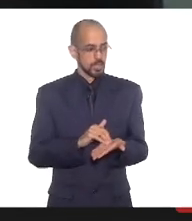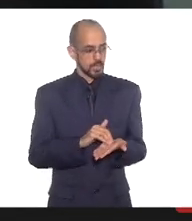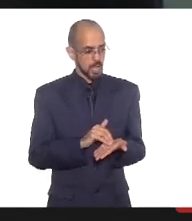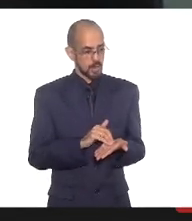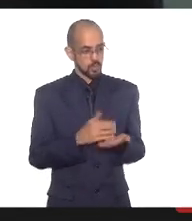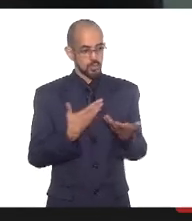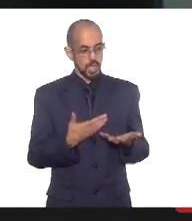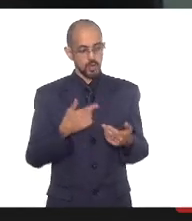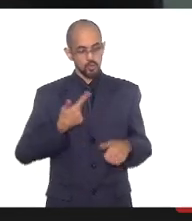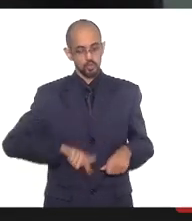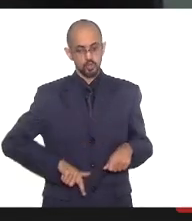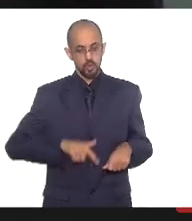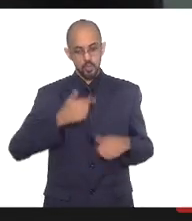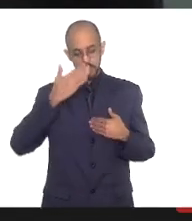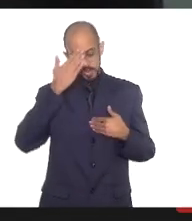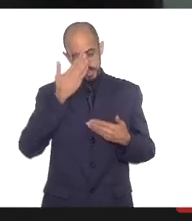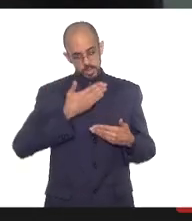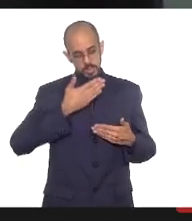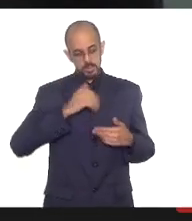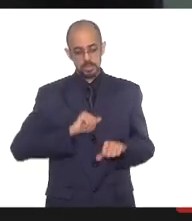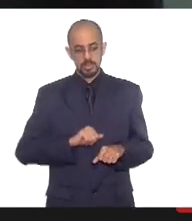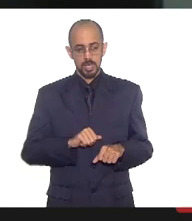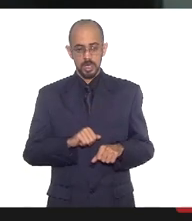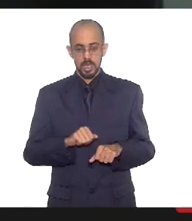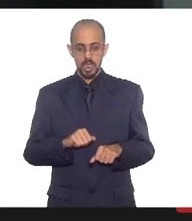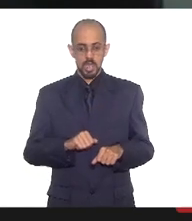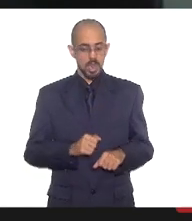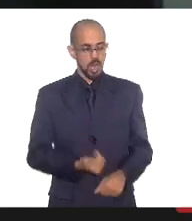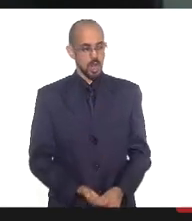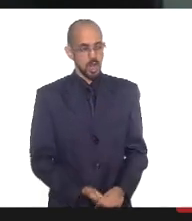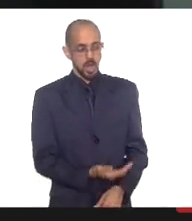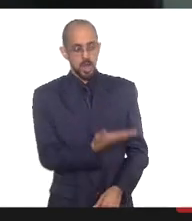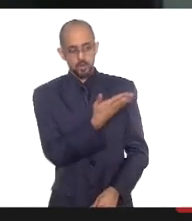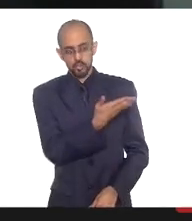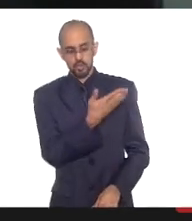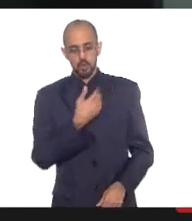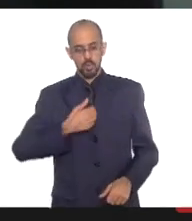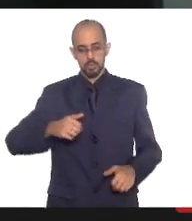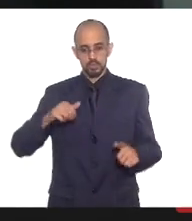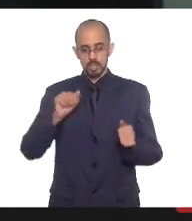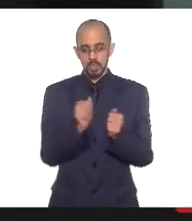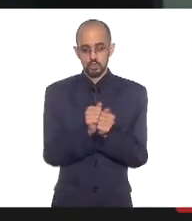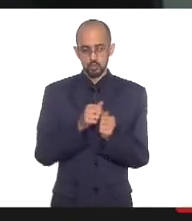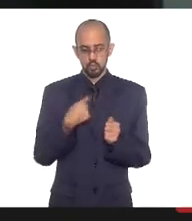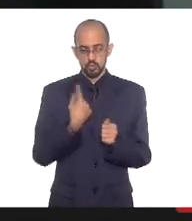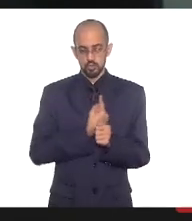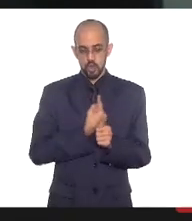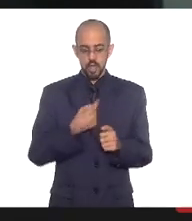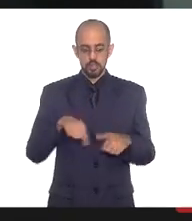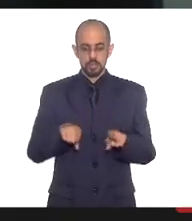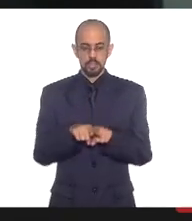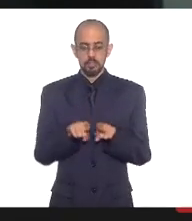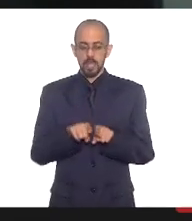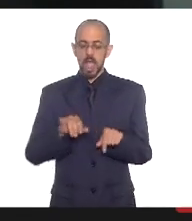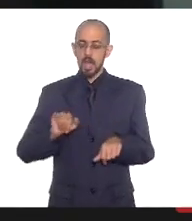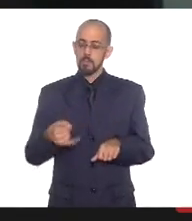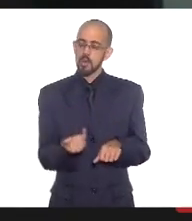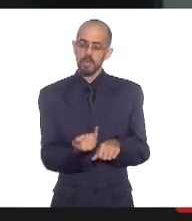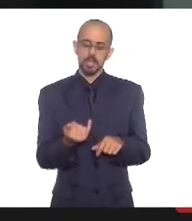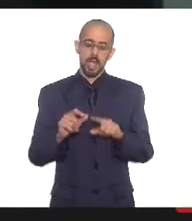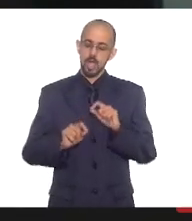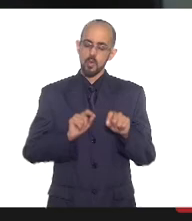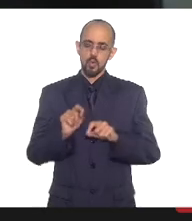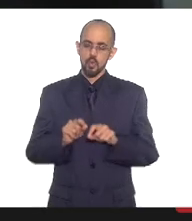quero mais uma vez agradecer ao senhor por estar conosco E queria aproveitar né